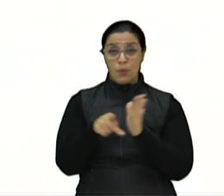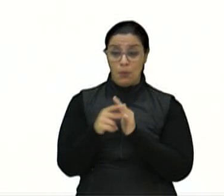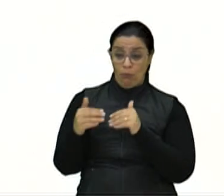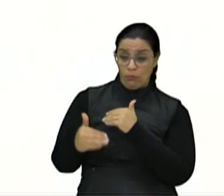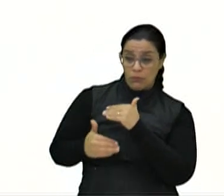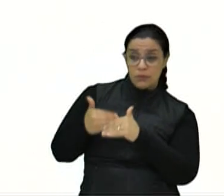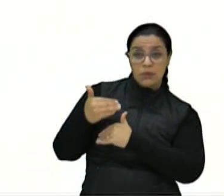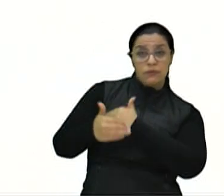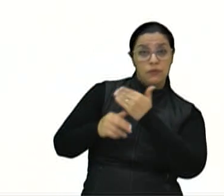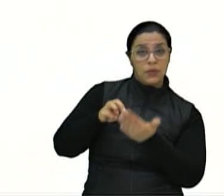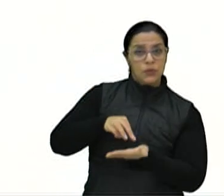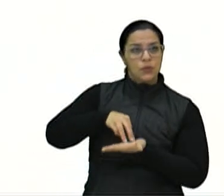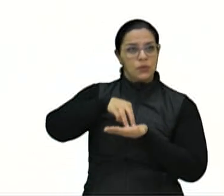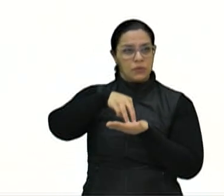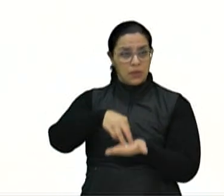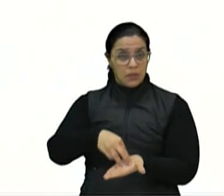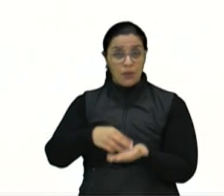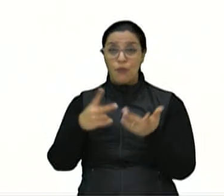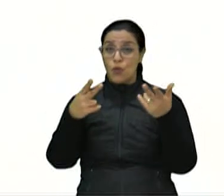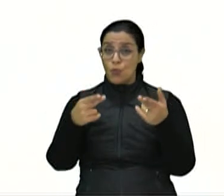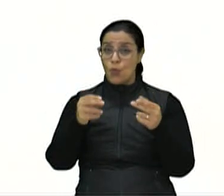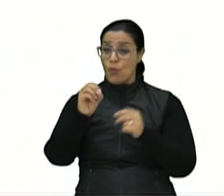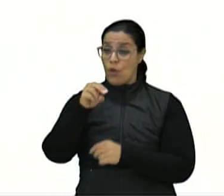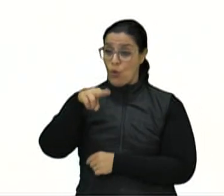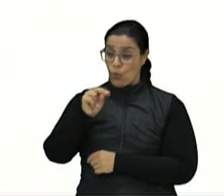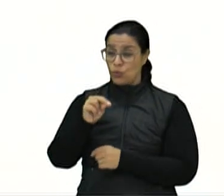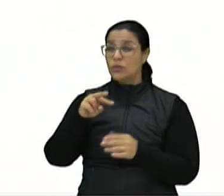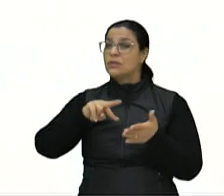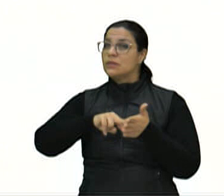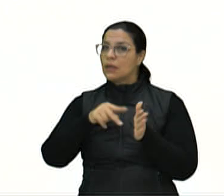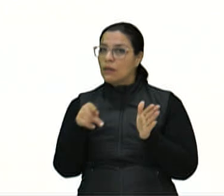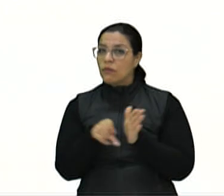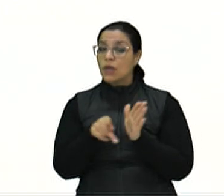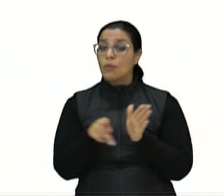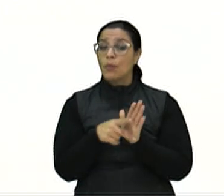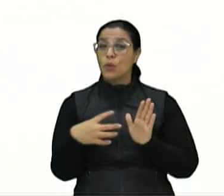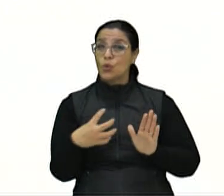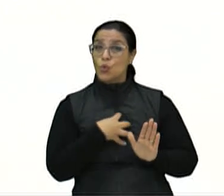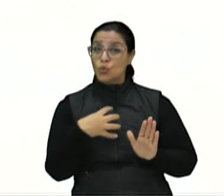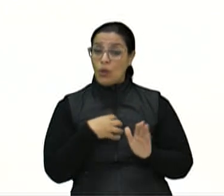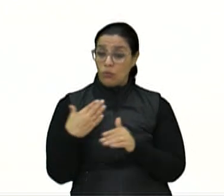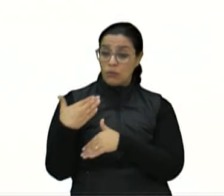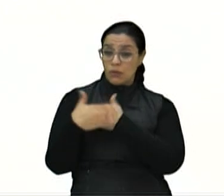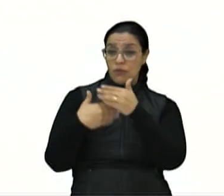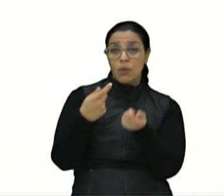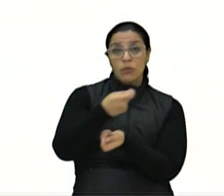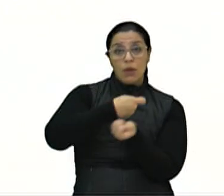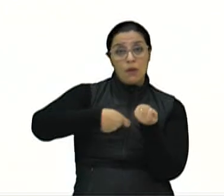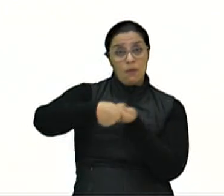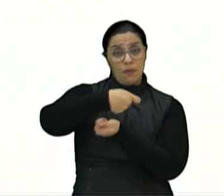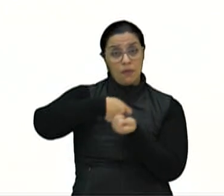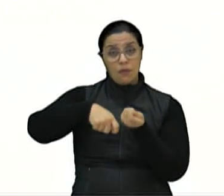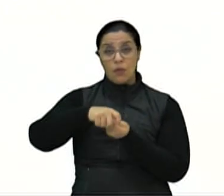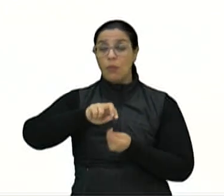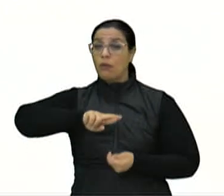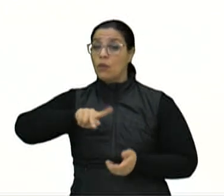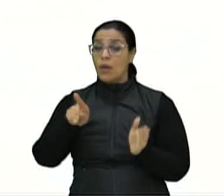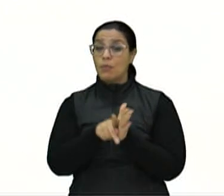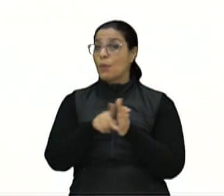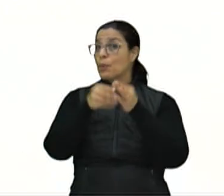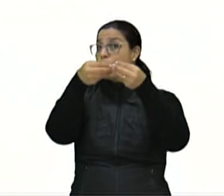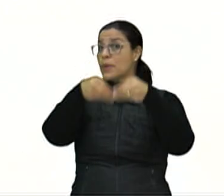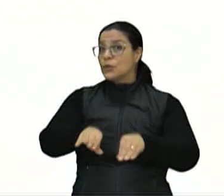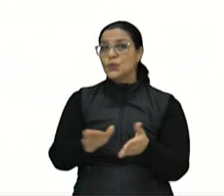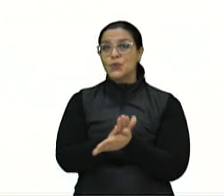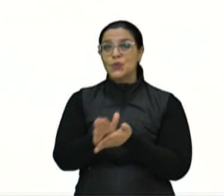desenvolvimento sustentável, segundo a ONU, ajusta-se a um modelo de desenvolvimento econômico que não prejudique